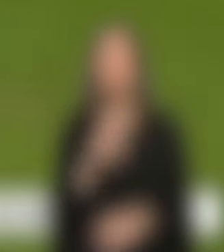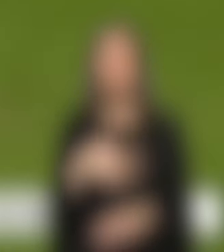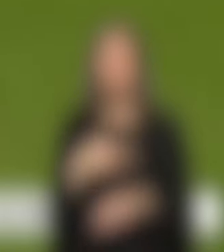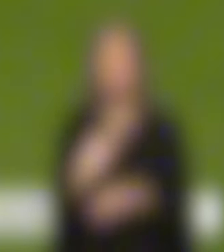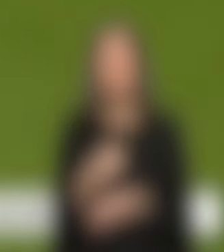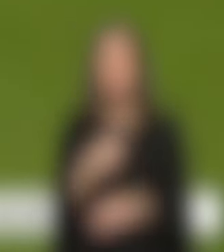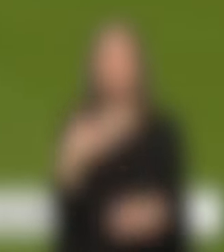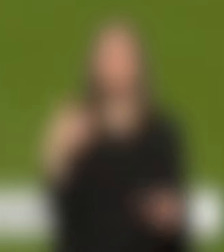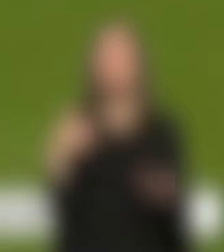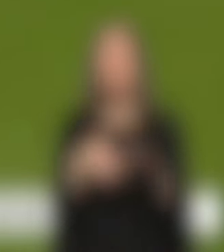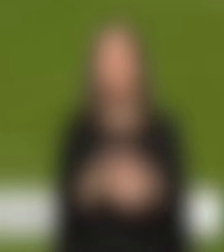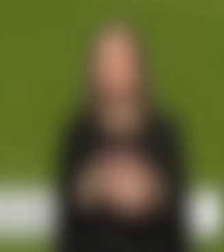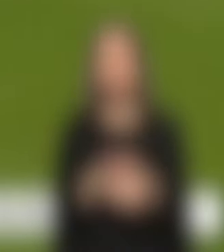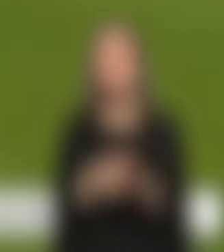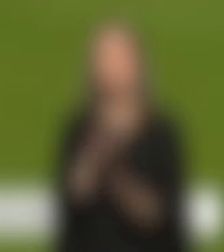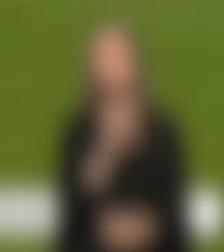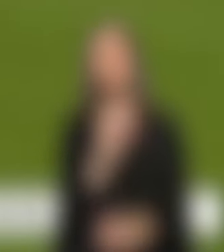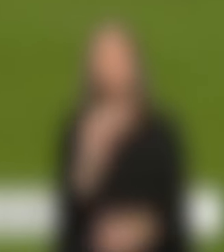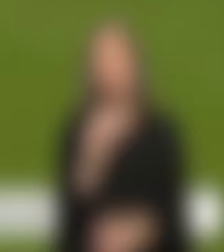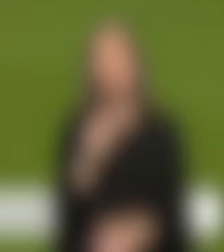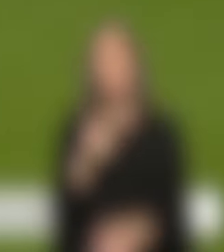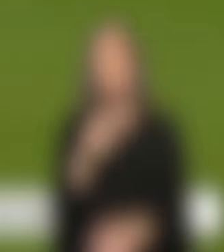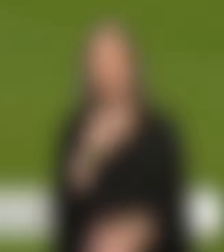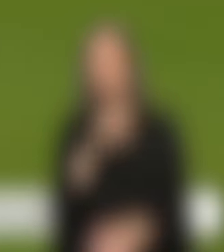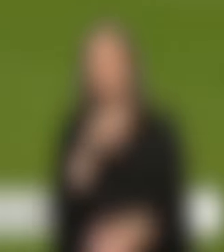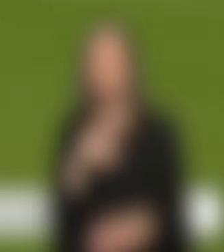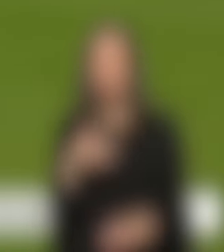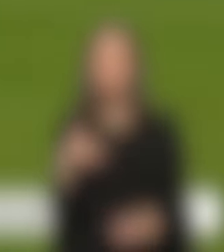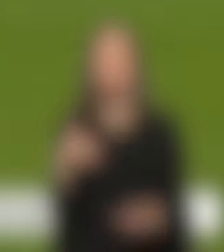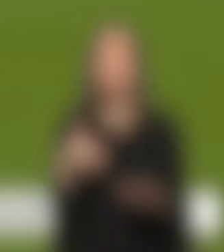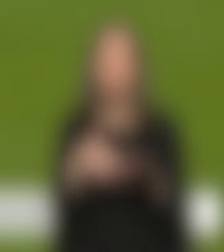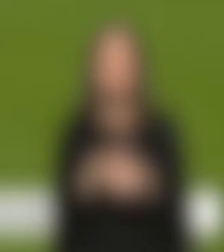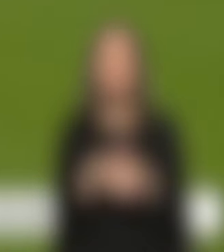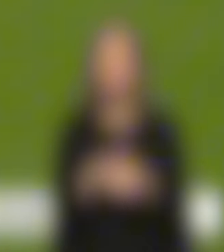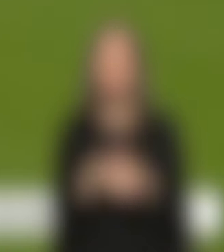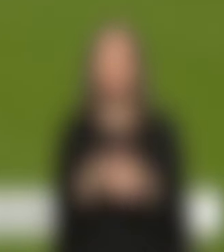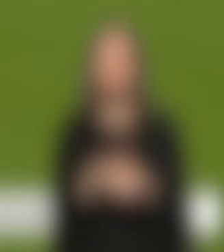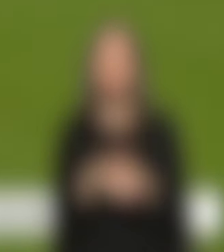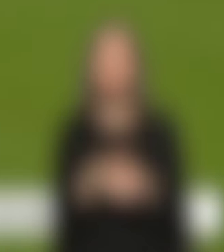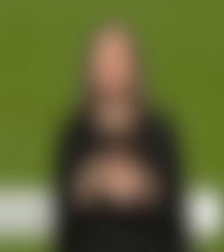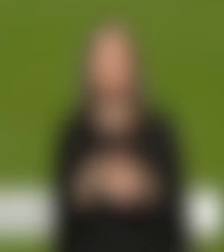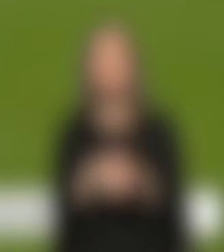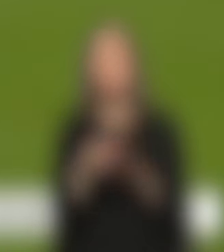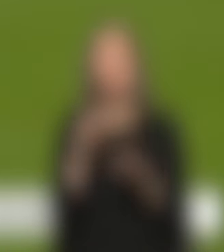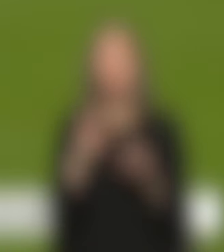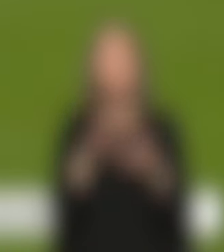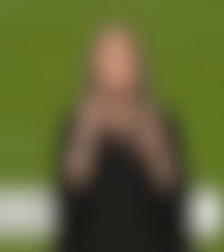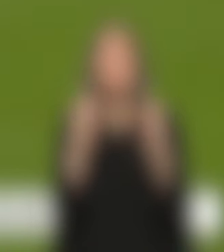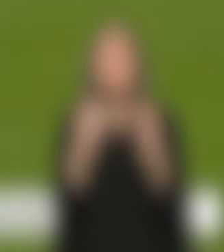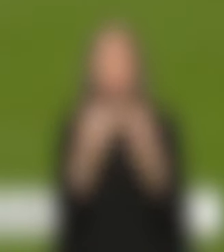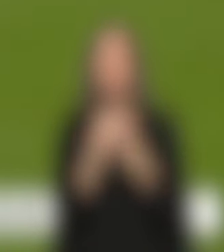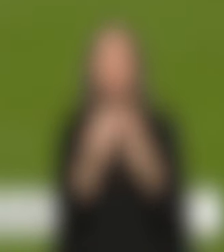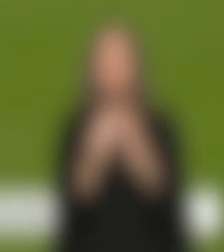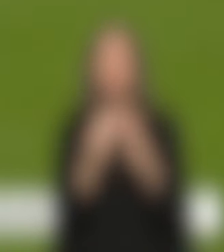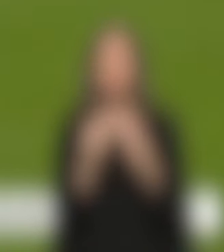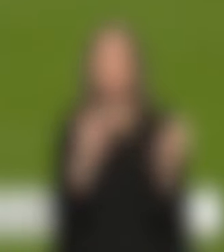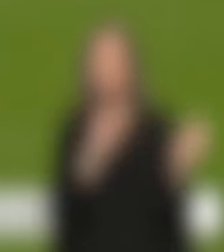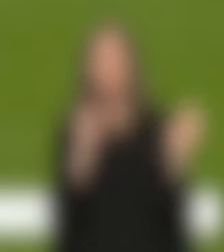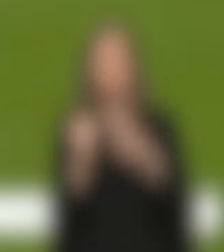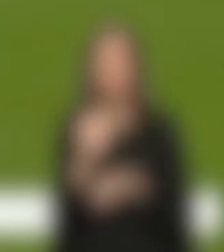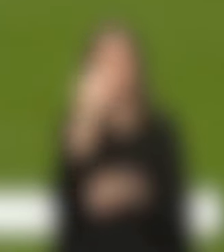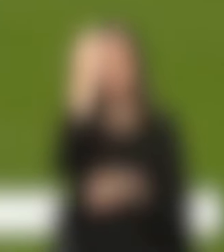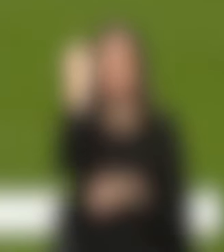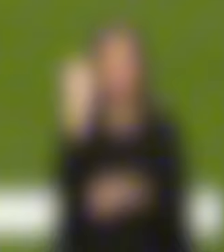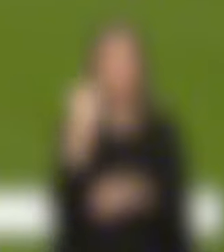aconteceu mesmo. Marcou João Batista para o São João de Ver. Um toque que levou a bola a passar por cima do guarda-redes Diogo